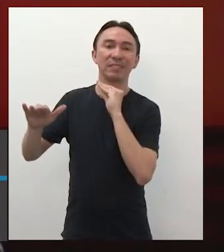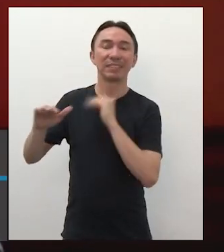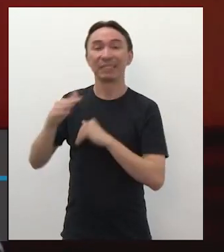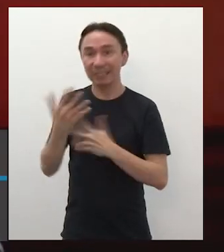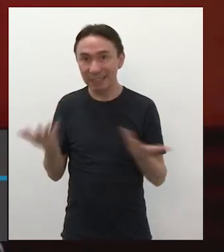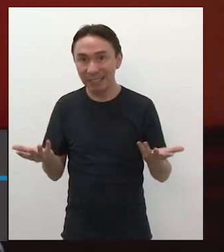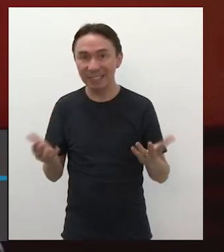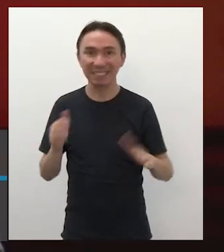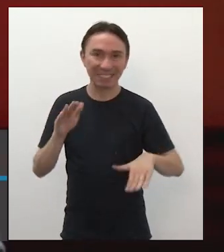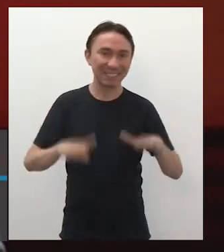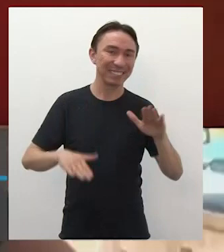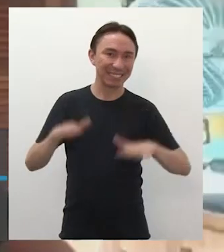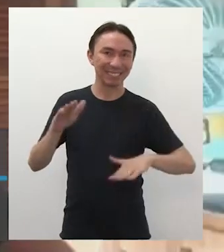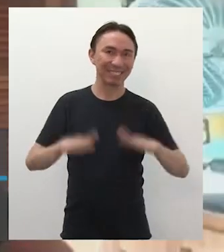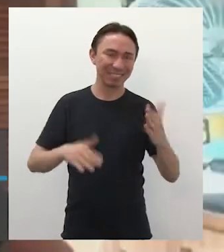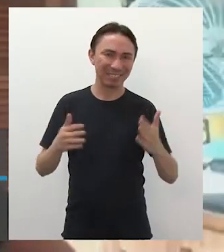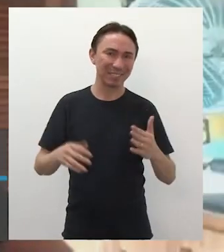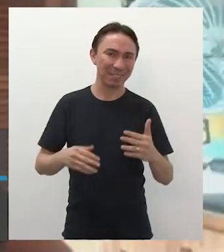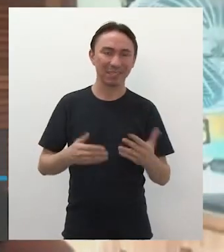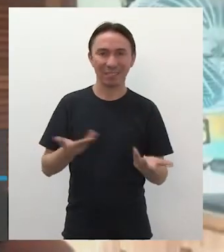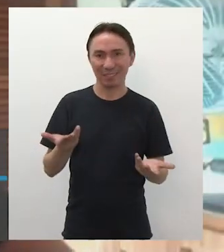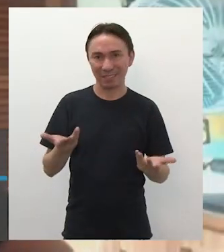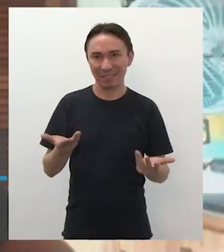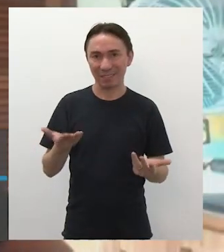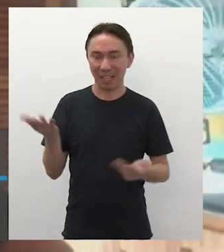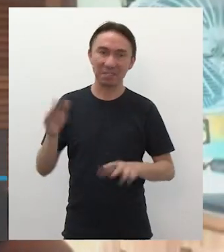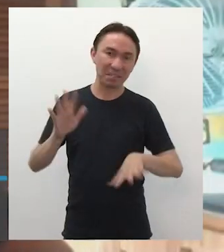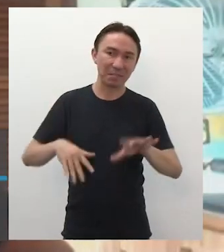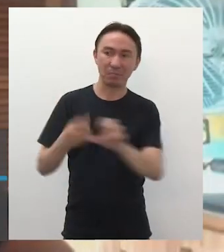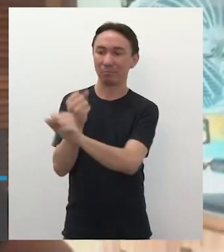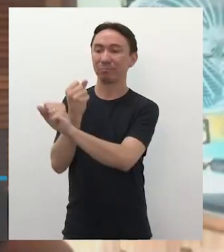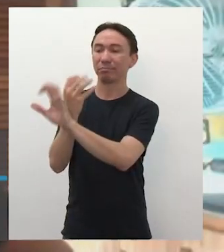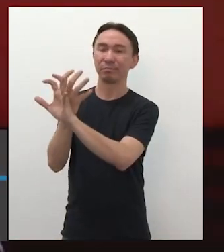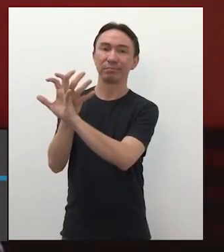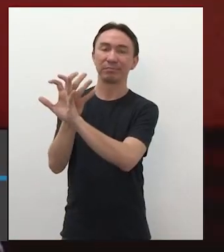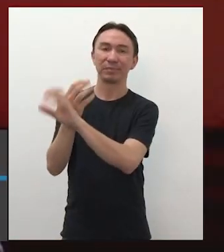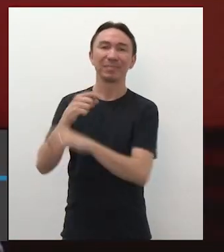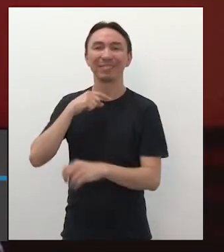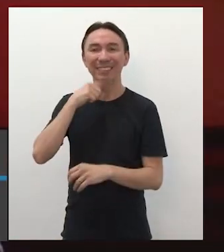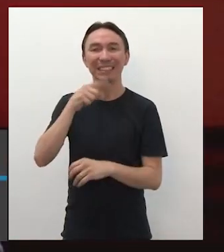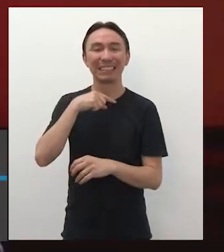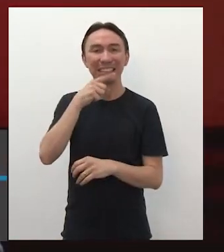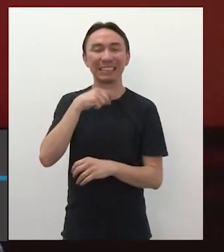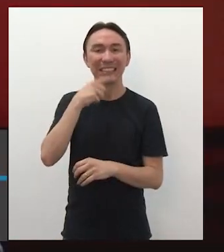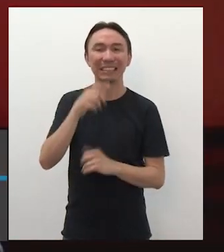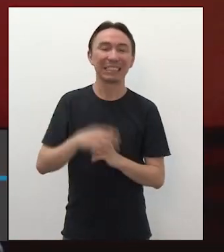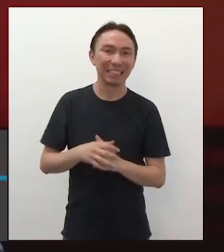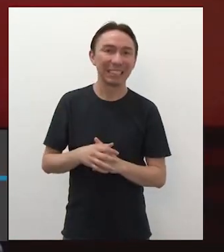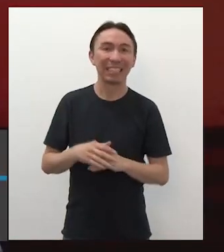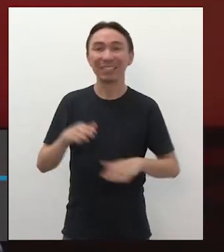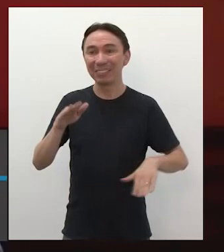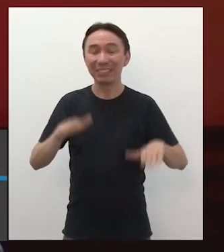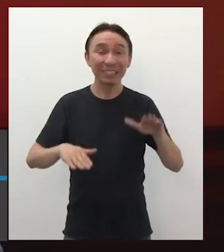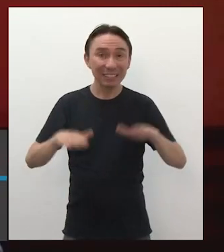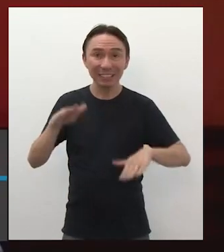pelo vídeo. Né? Perfeito. Então, agora tem coerência para mim. Tem hora que realmente não é possível escrever.